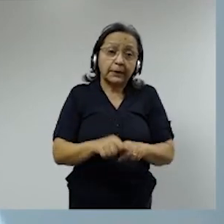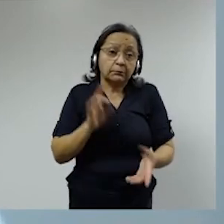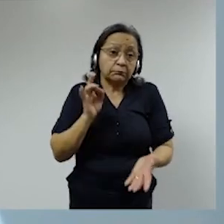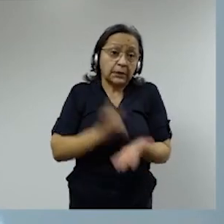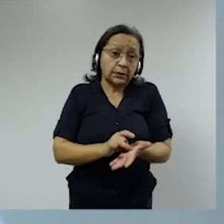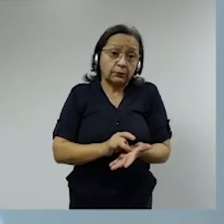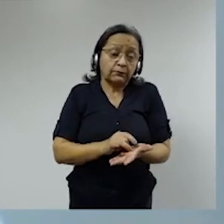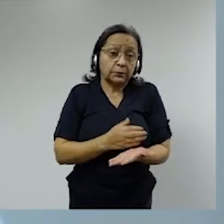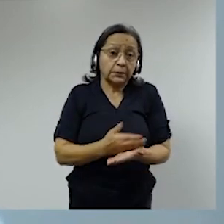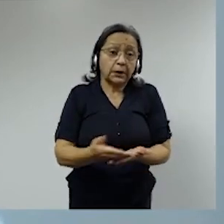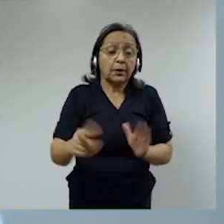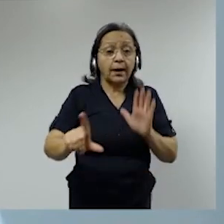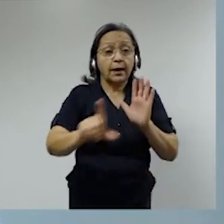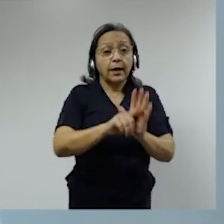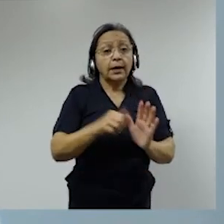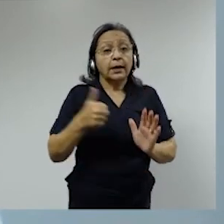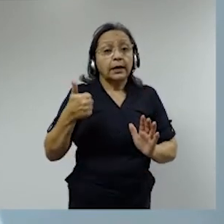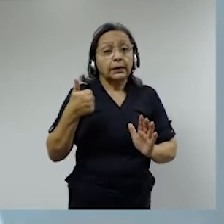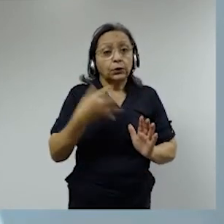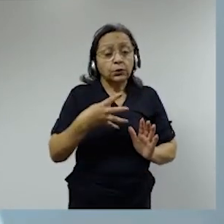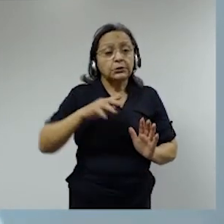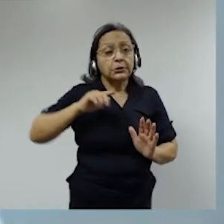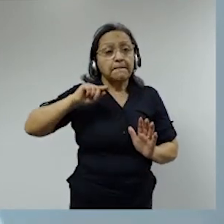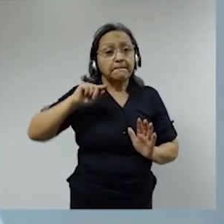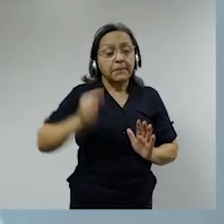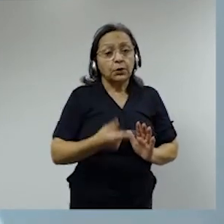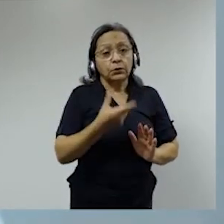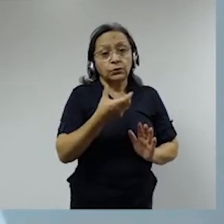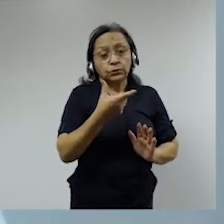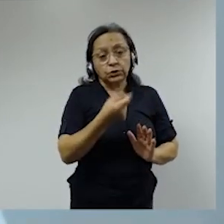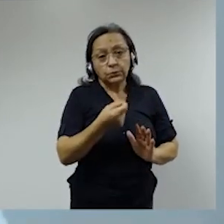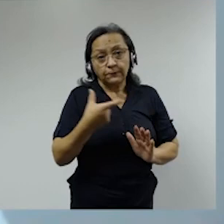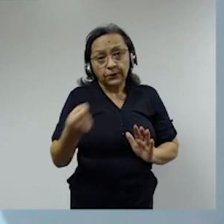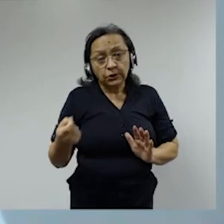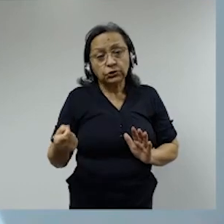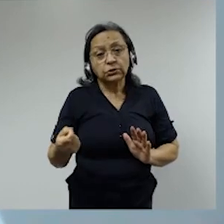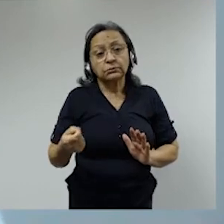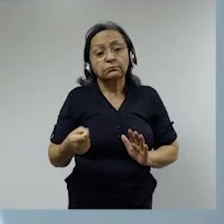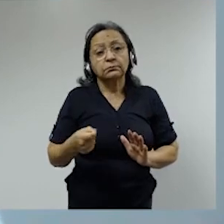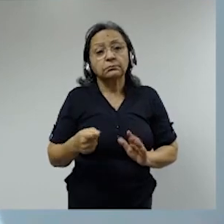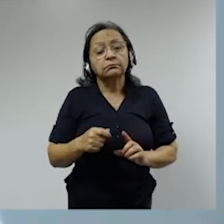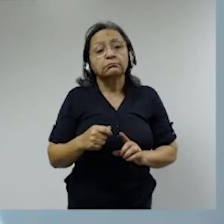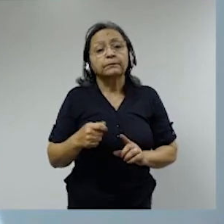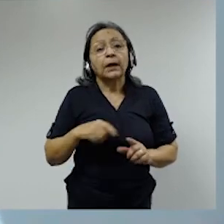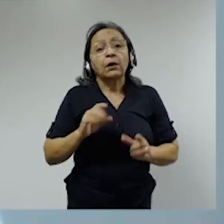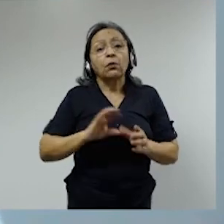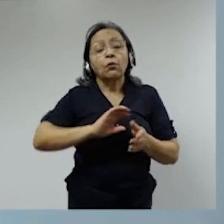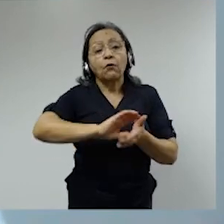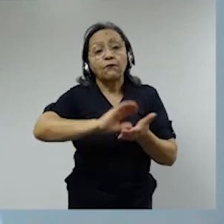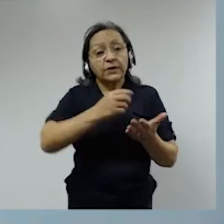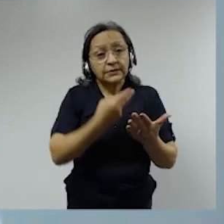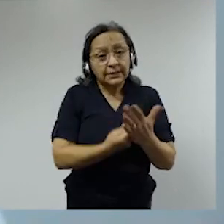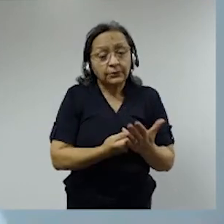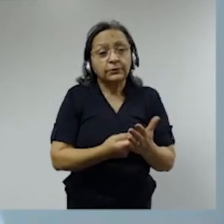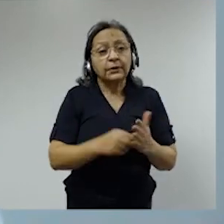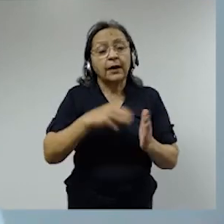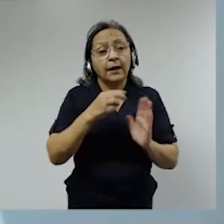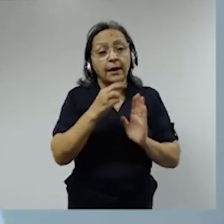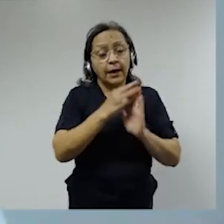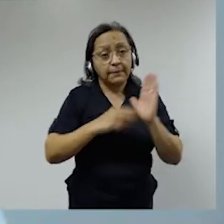agora a Lei 14.020, de 6 de julho de 2020, de conversão da MP